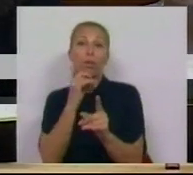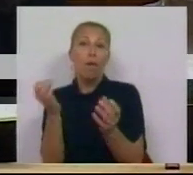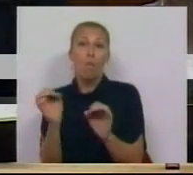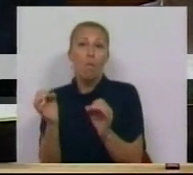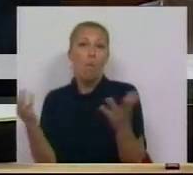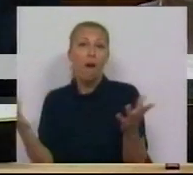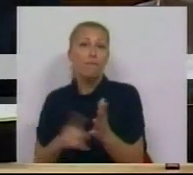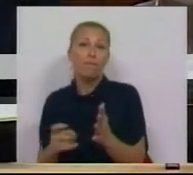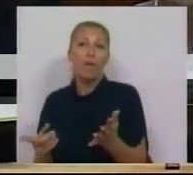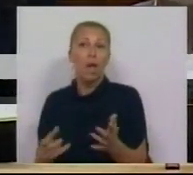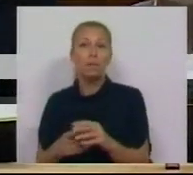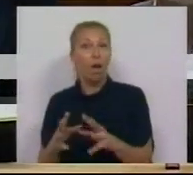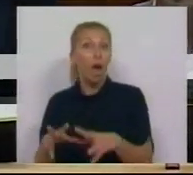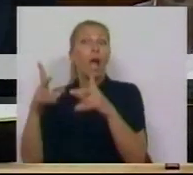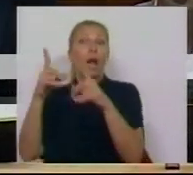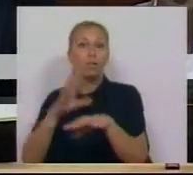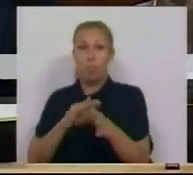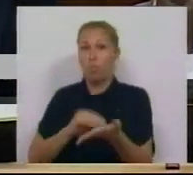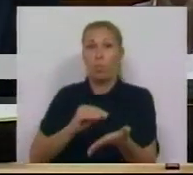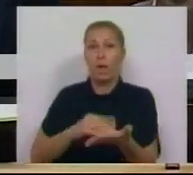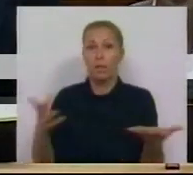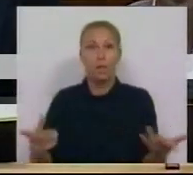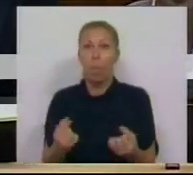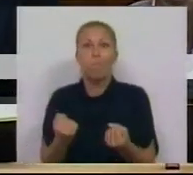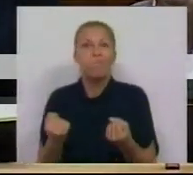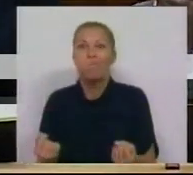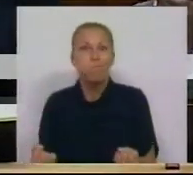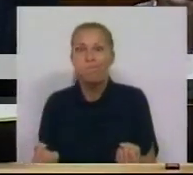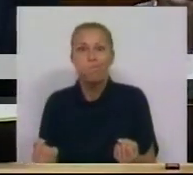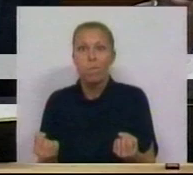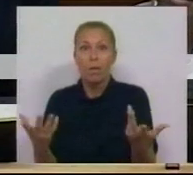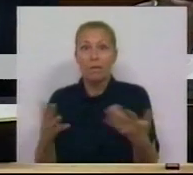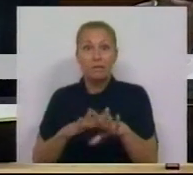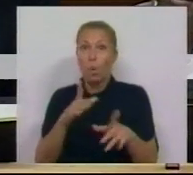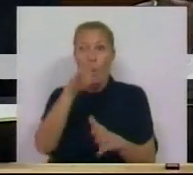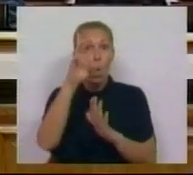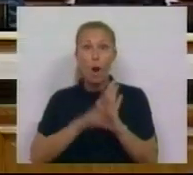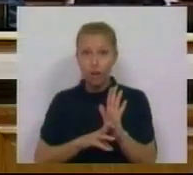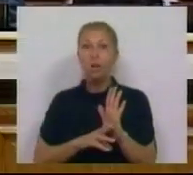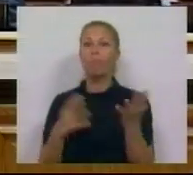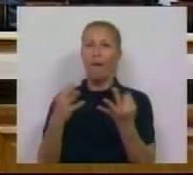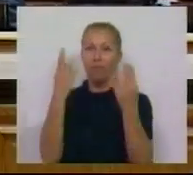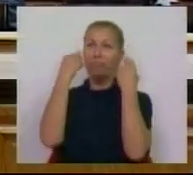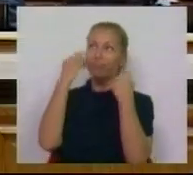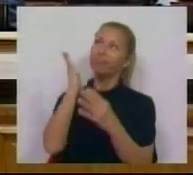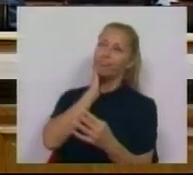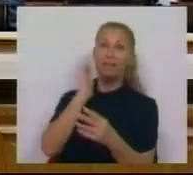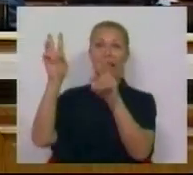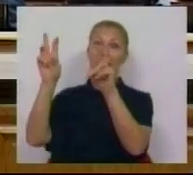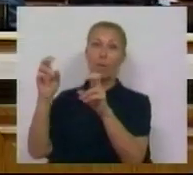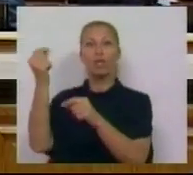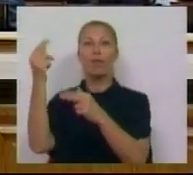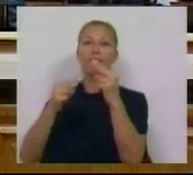cresce da pobreza, que cresce da impotência perante este regime completamente subjugado aos esquemas